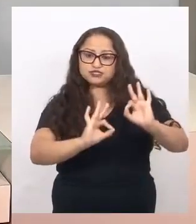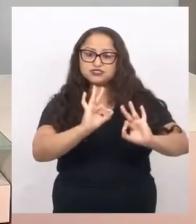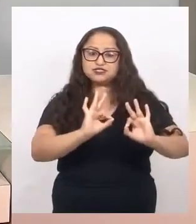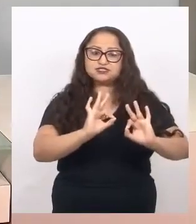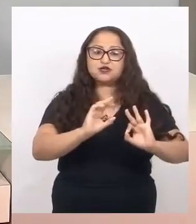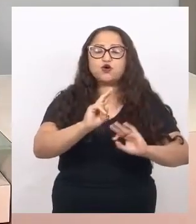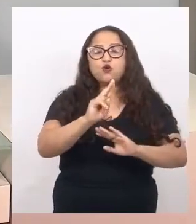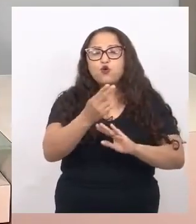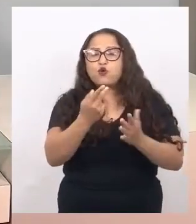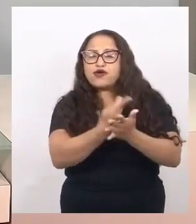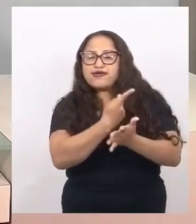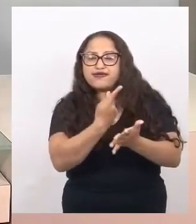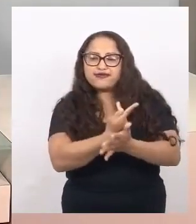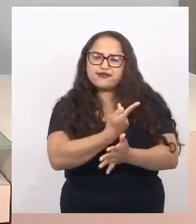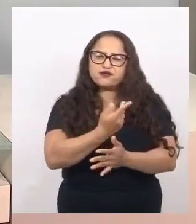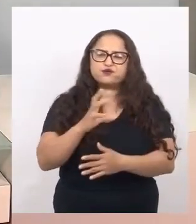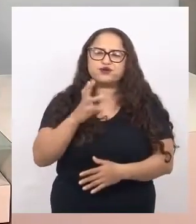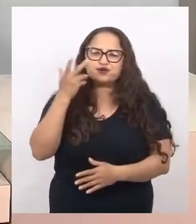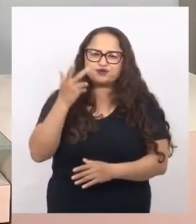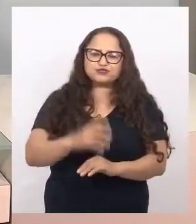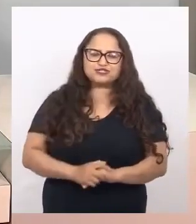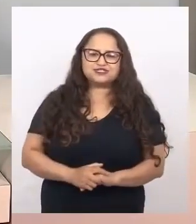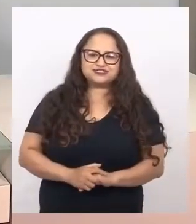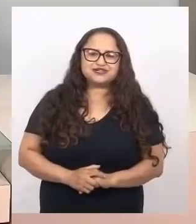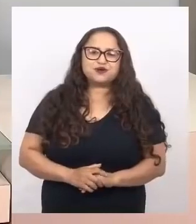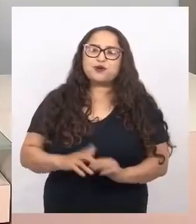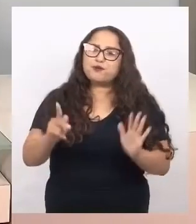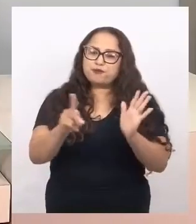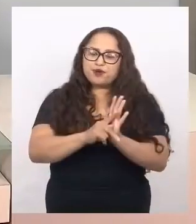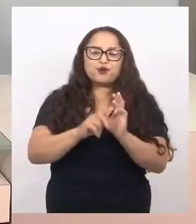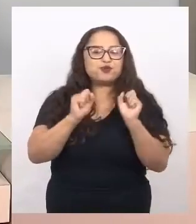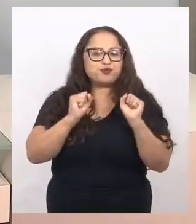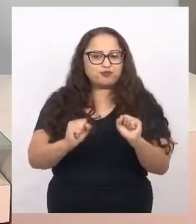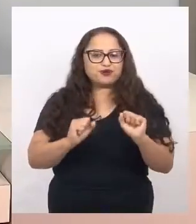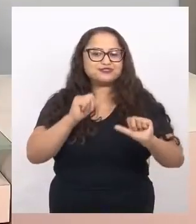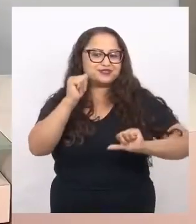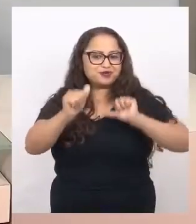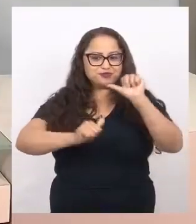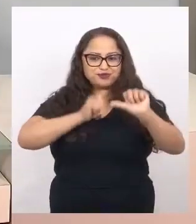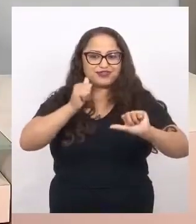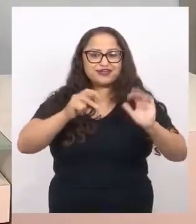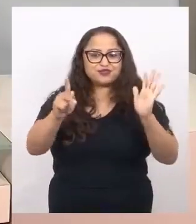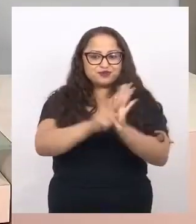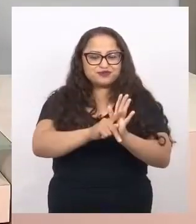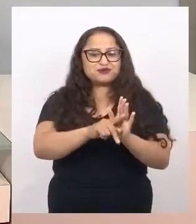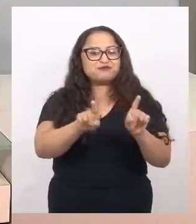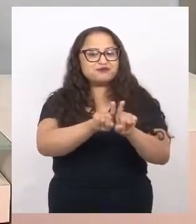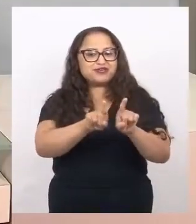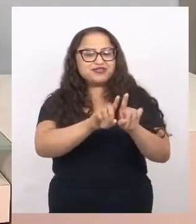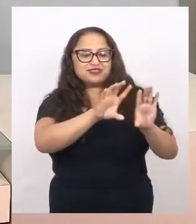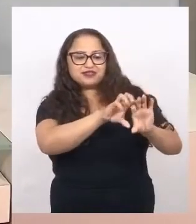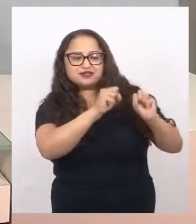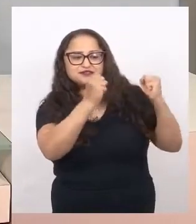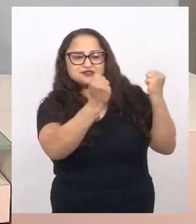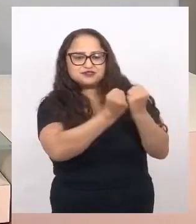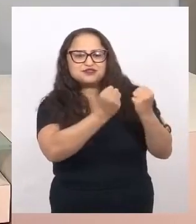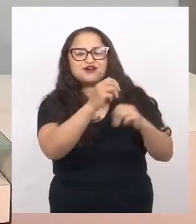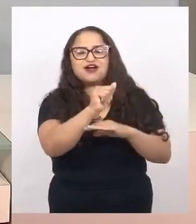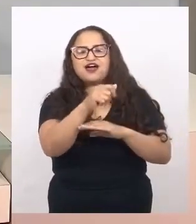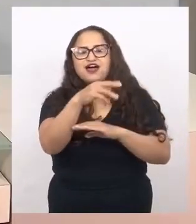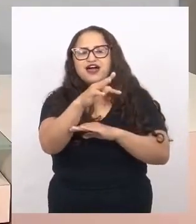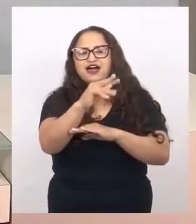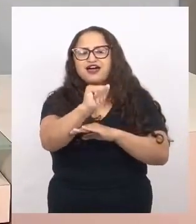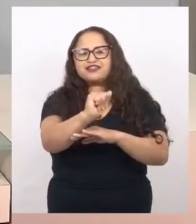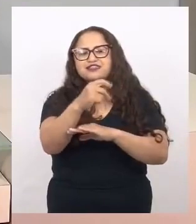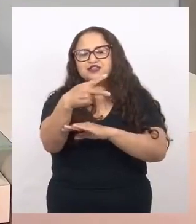ou um erro que tenha sido cometido porventura na atribuição possa ser ajustado na associação. Associação aba 2, a famosa aba 2,